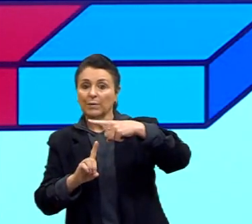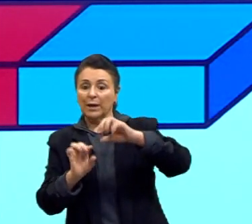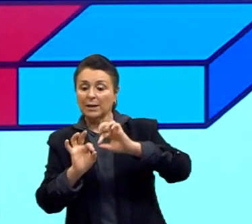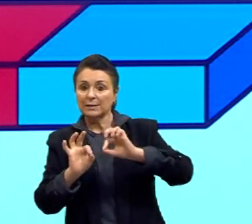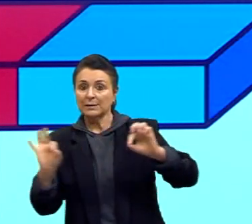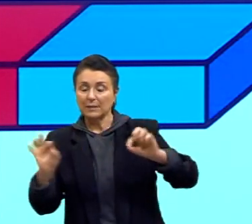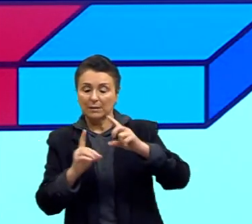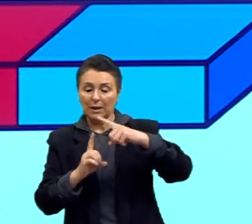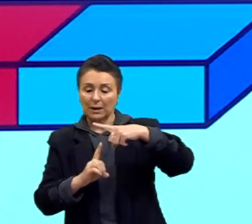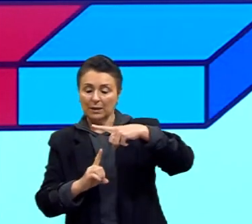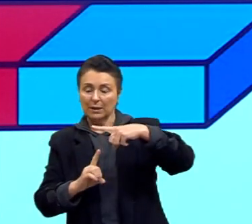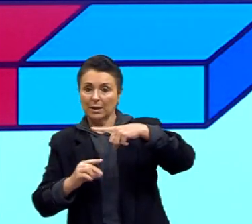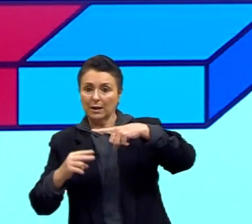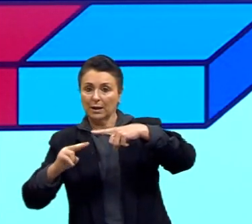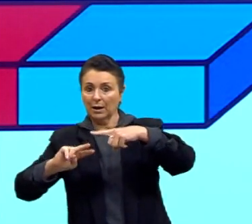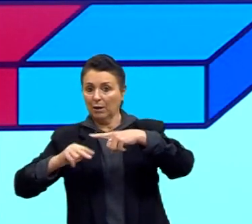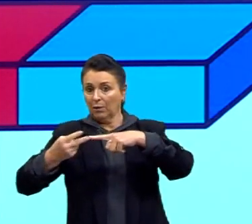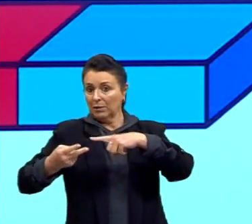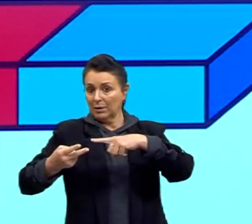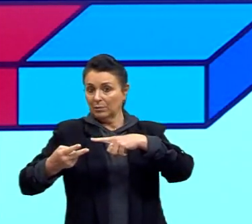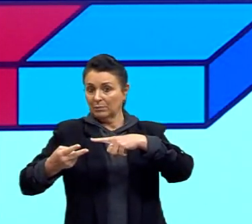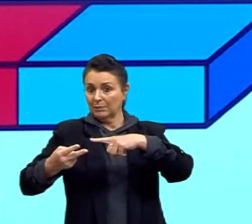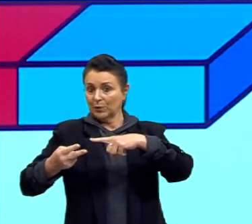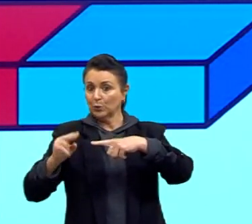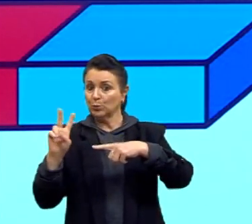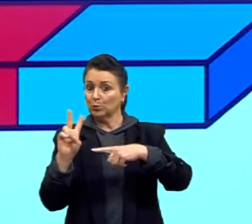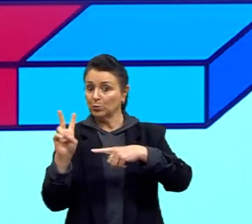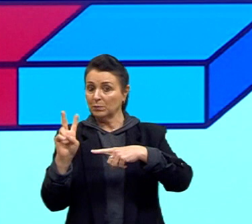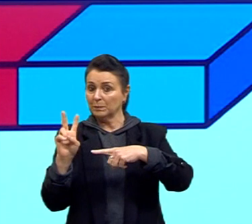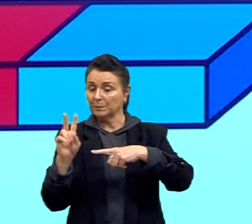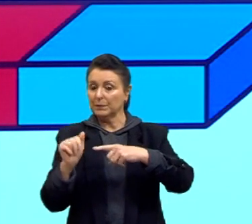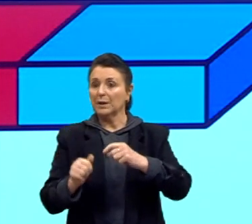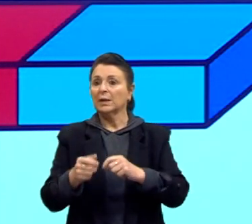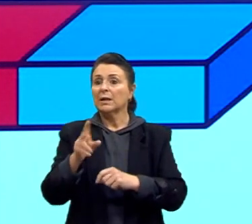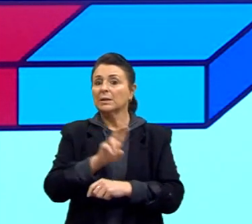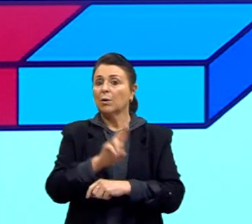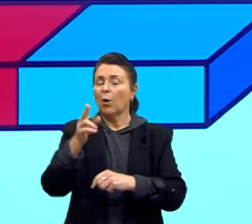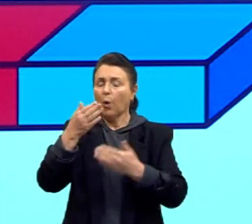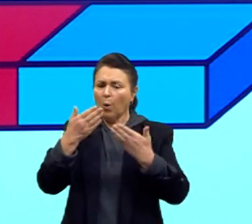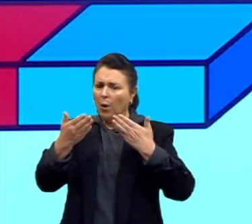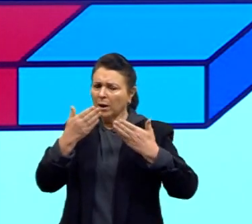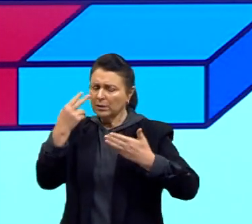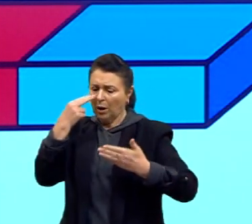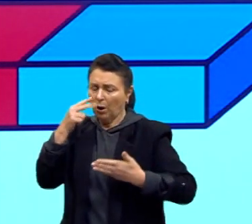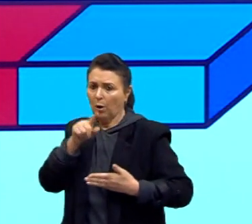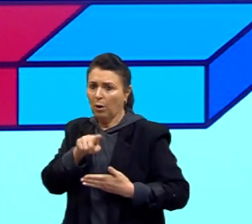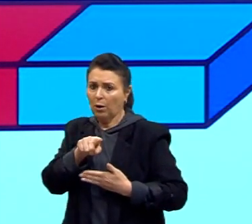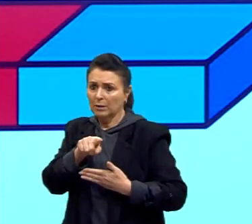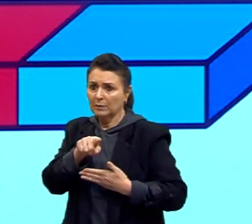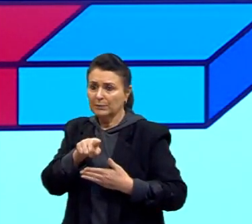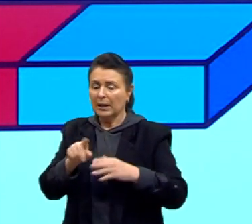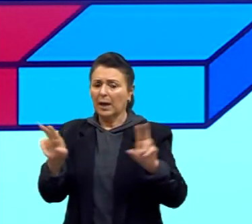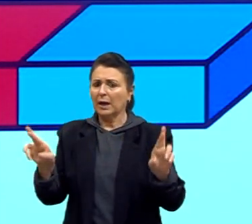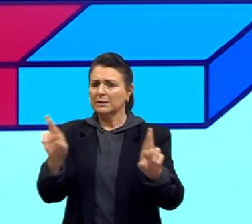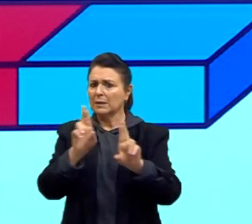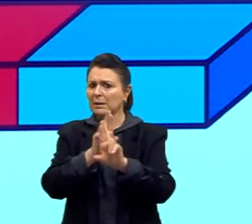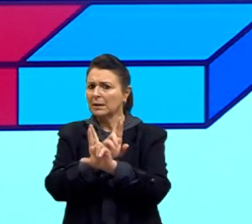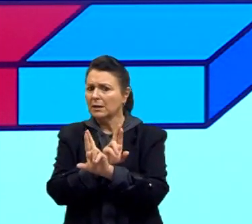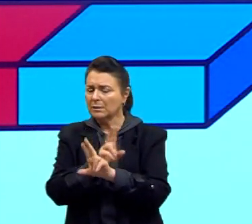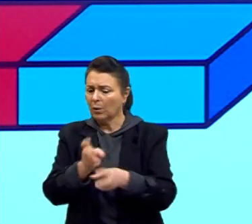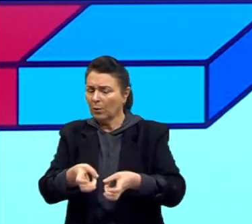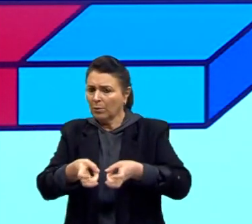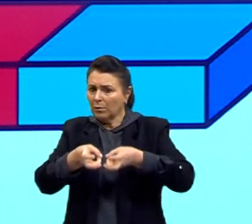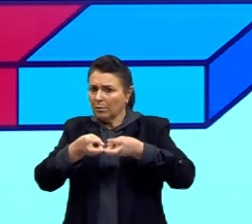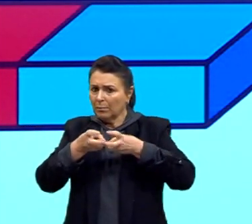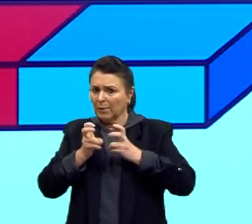vai ser a distância entre os dois Isso aqui é só se a gente analisar e olhar né É para essa relação a gente vai